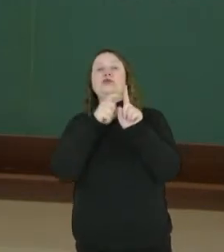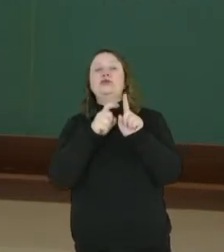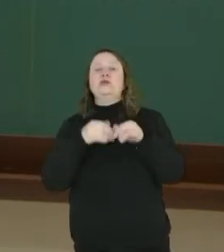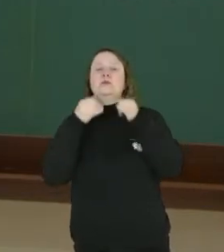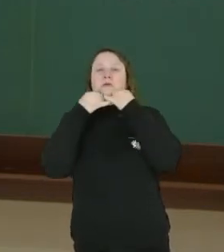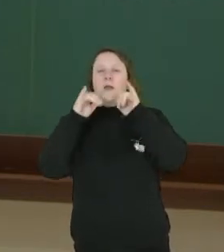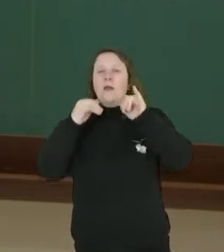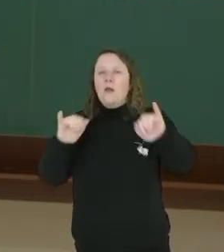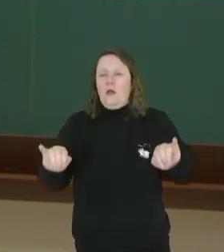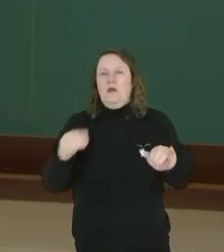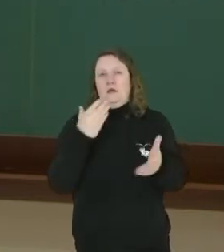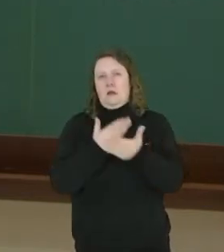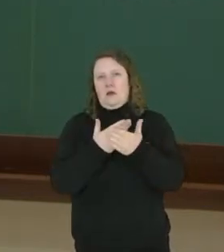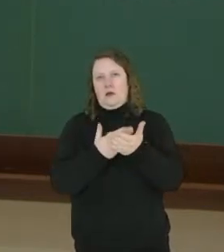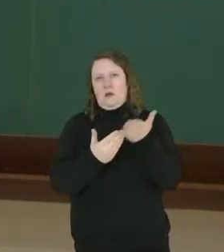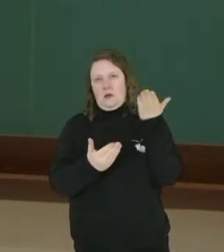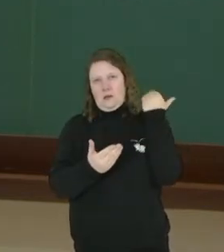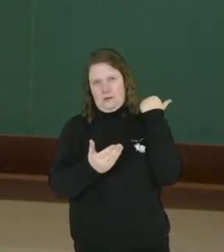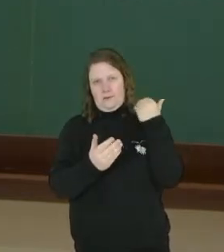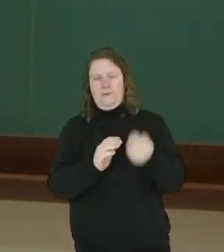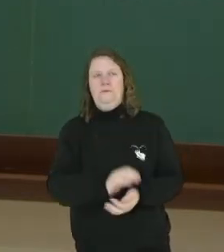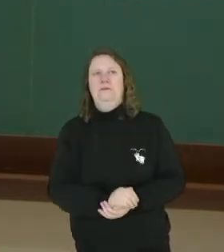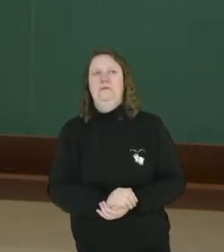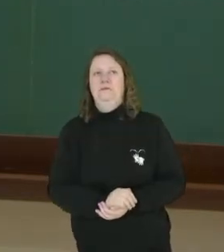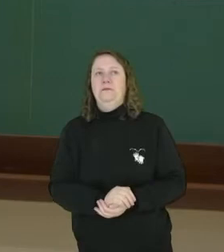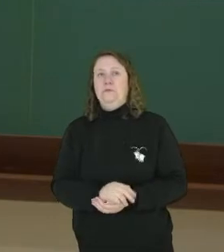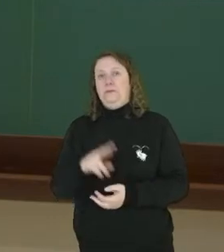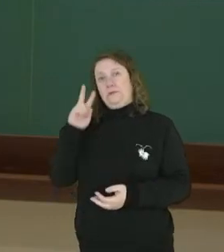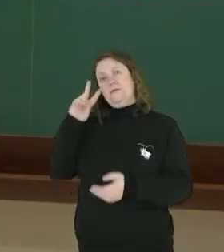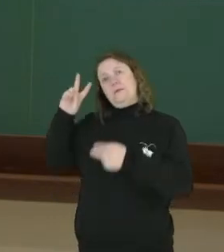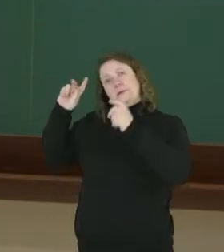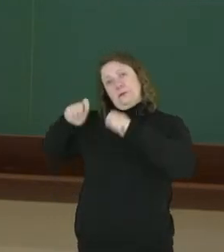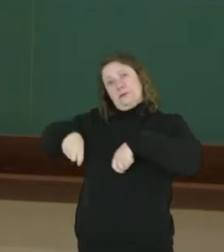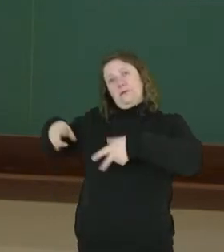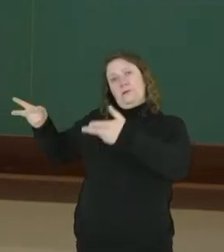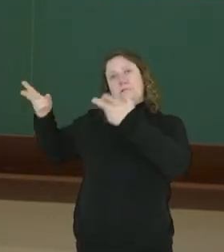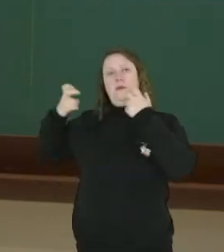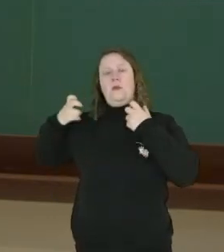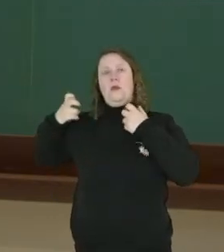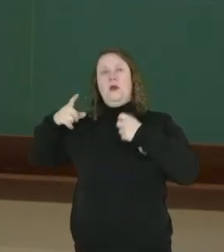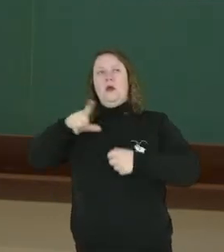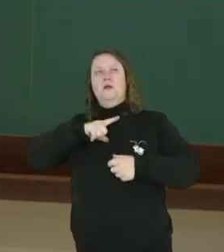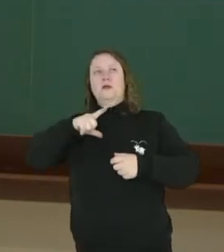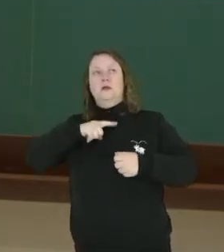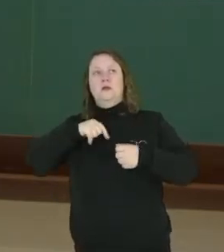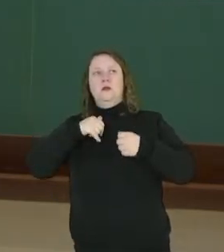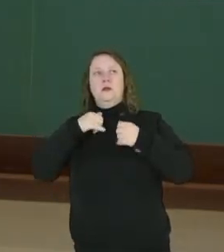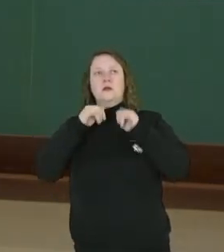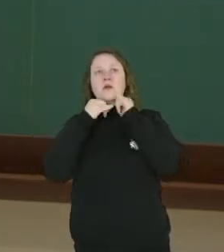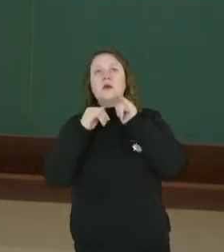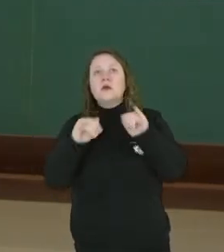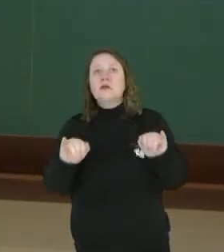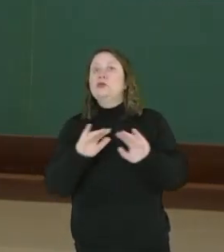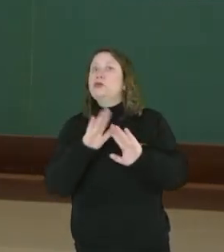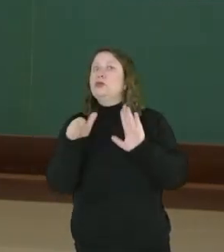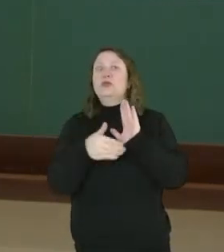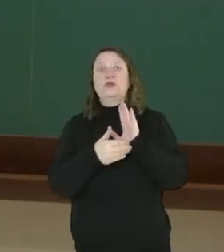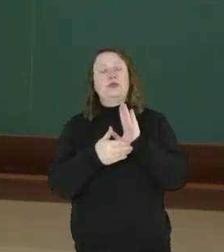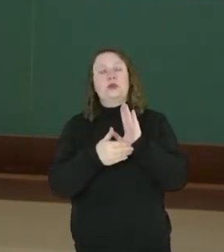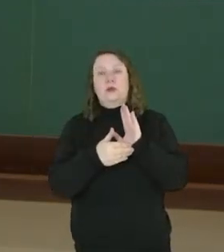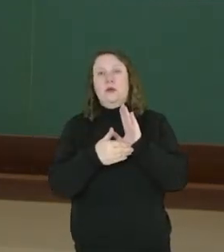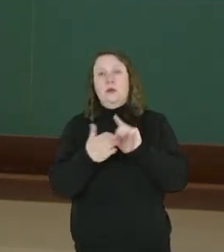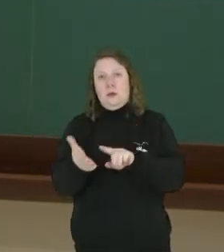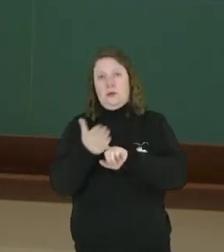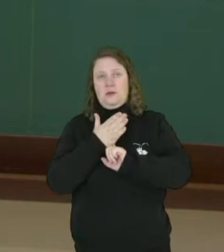nas aulas anteriores. Então aqui você pode perceber que nesse GIFzinho tem todas as energias mecânicas que a gente viu. Então,